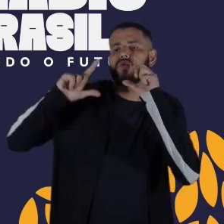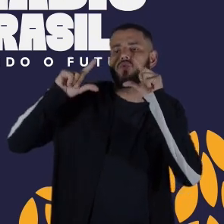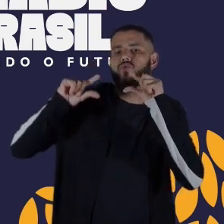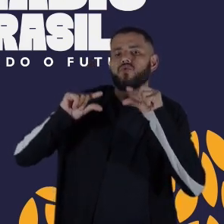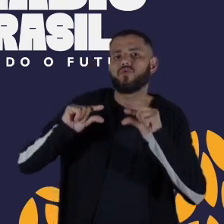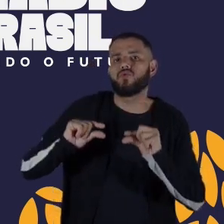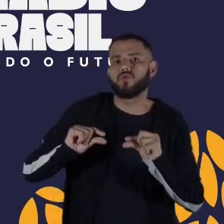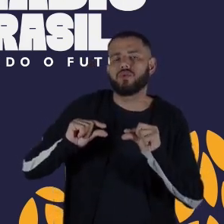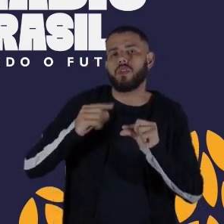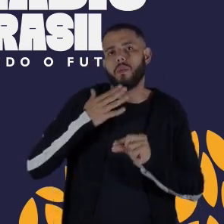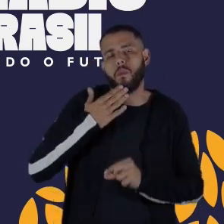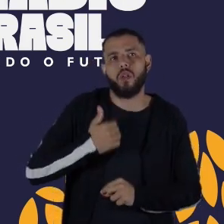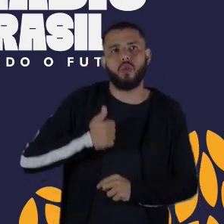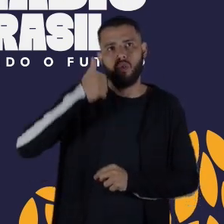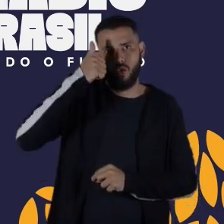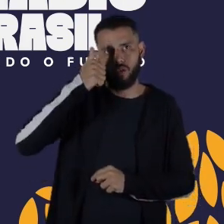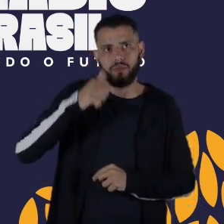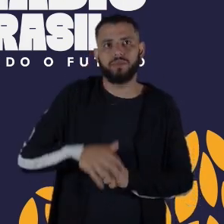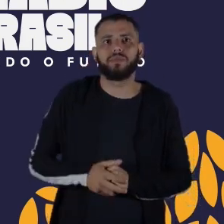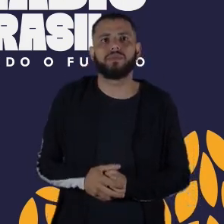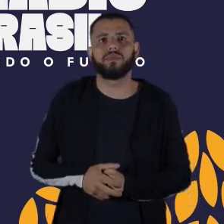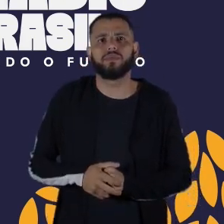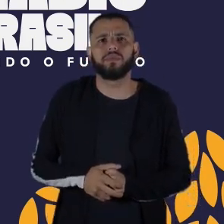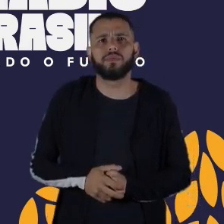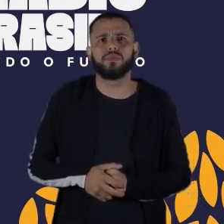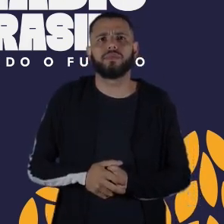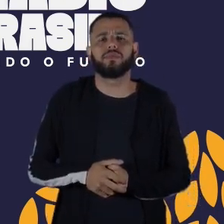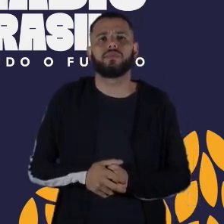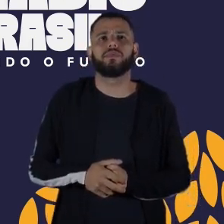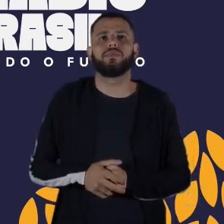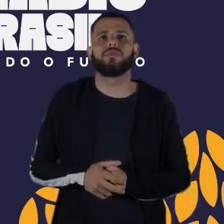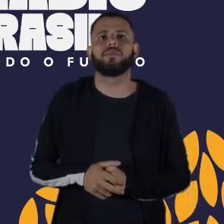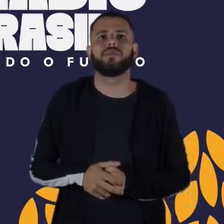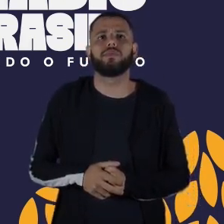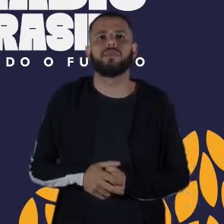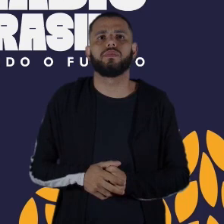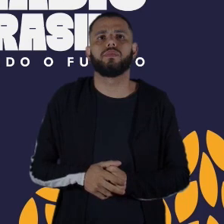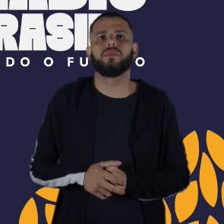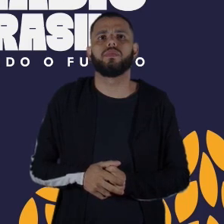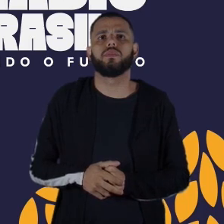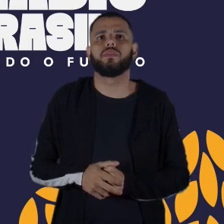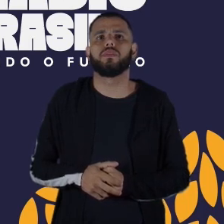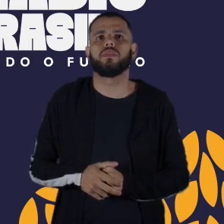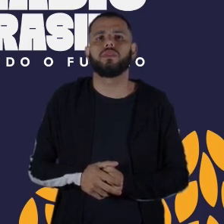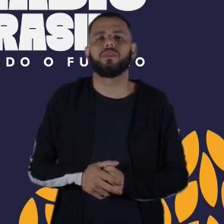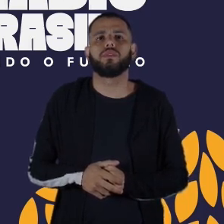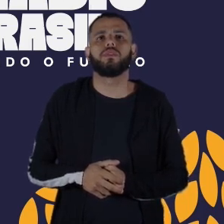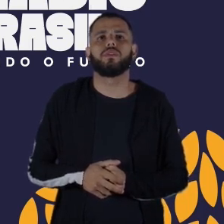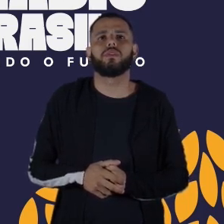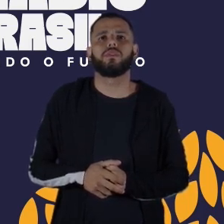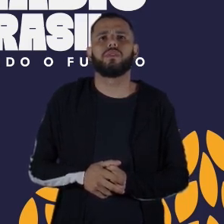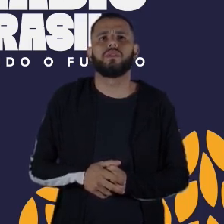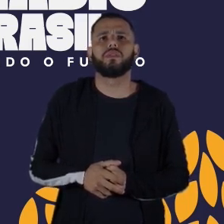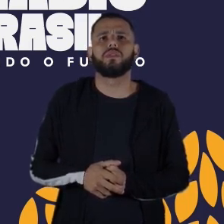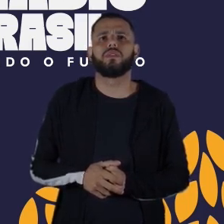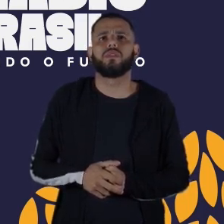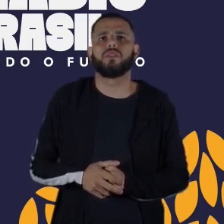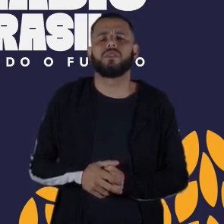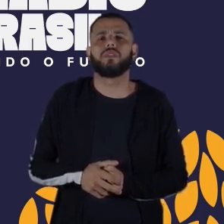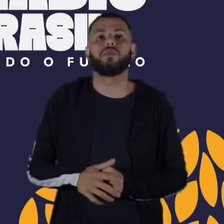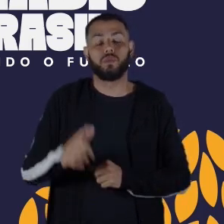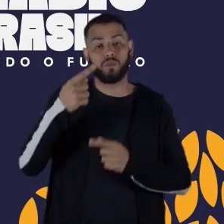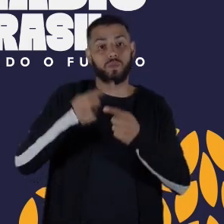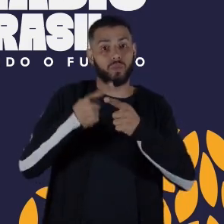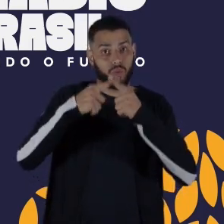outras células, a microglia, vão venir, que são, você sabe, a escova do